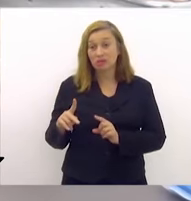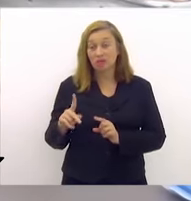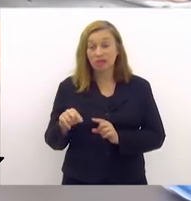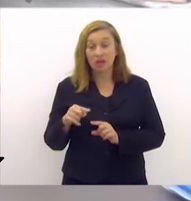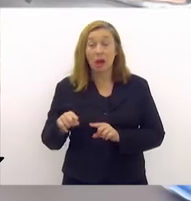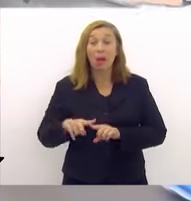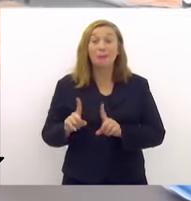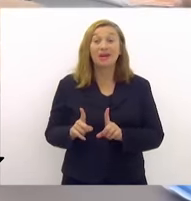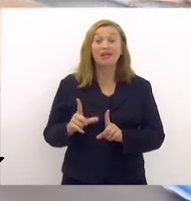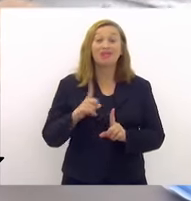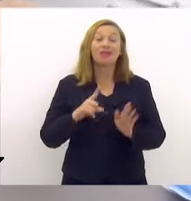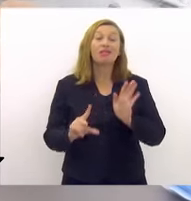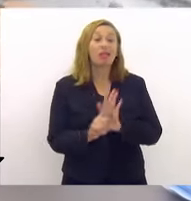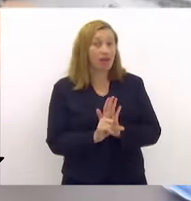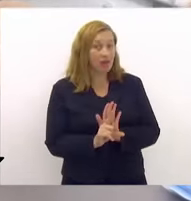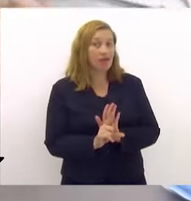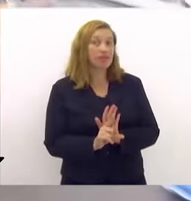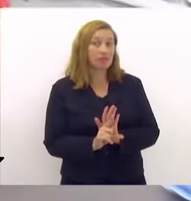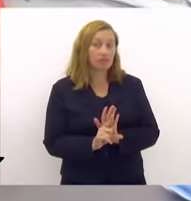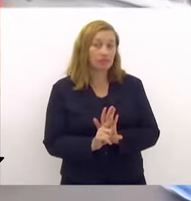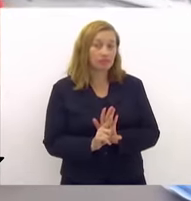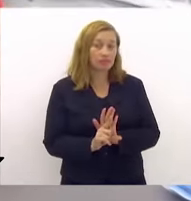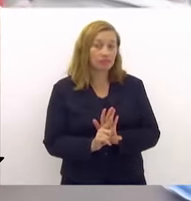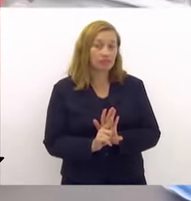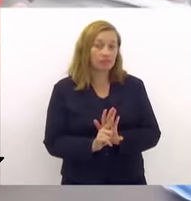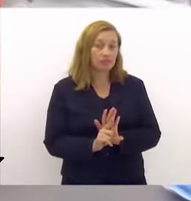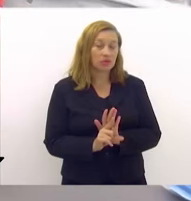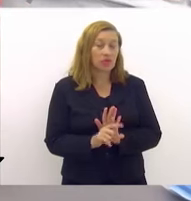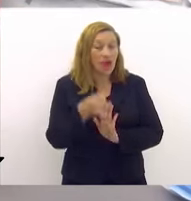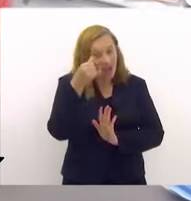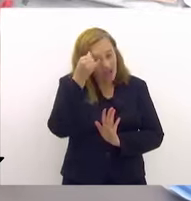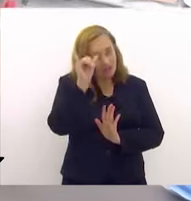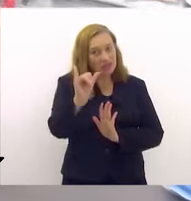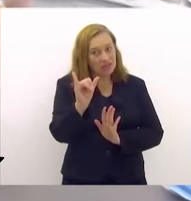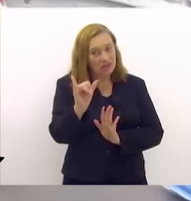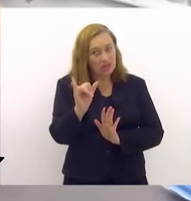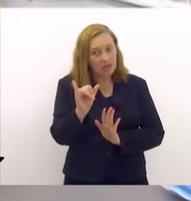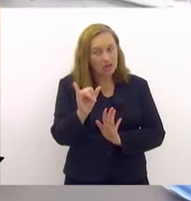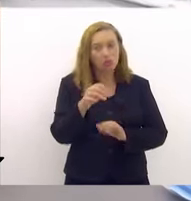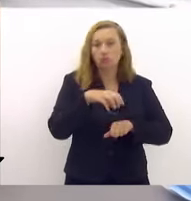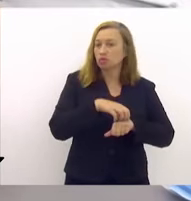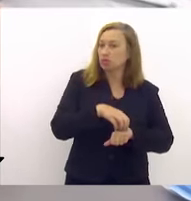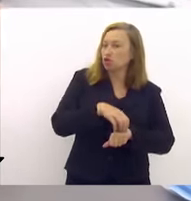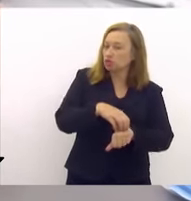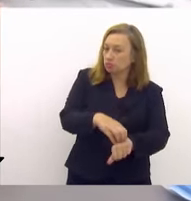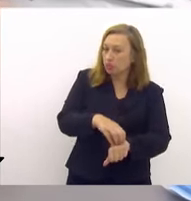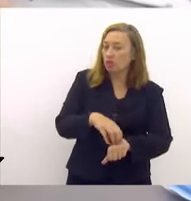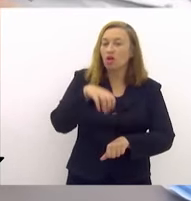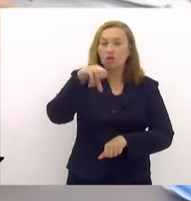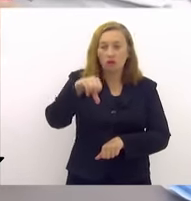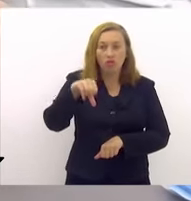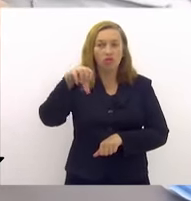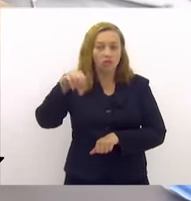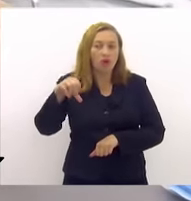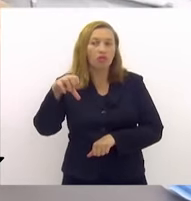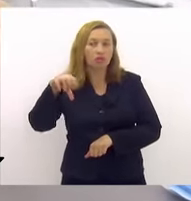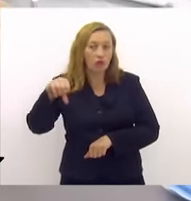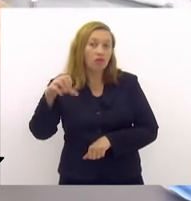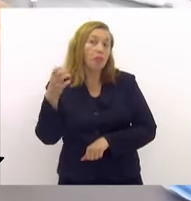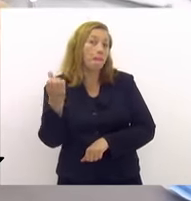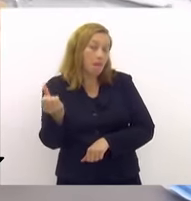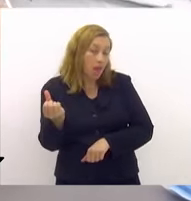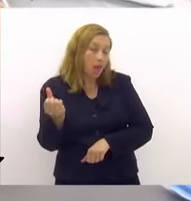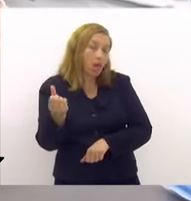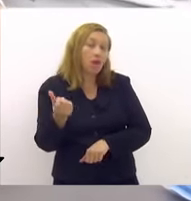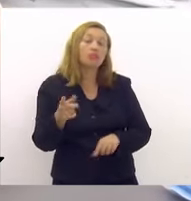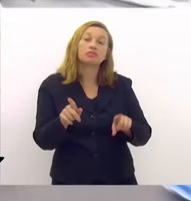leis sobre a prevenção nos transportes, a lei 9996, há